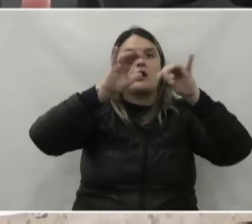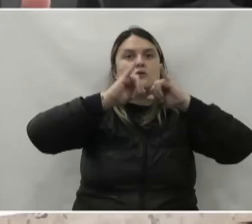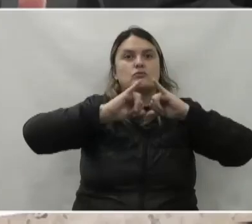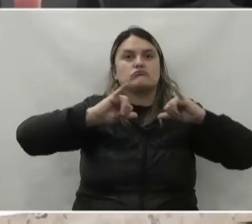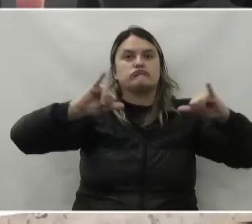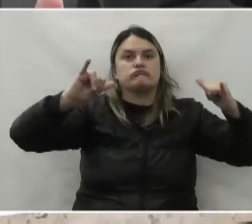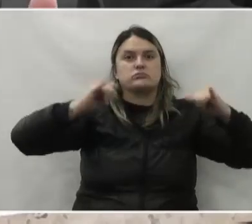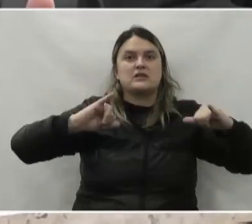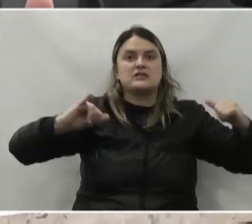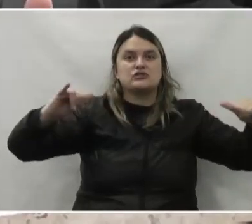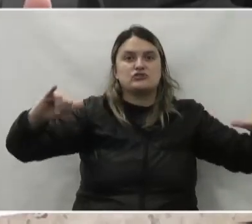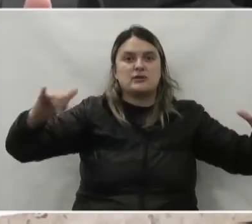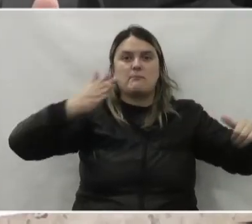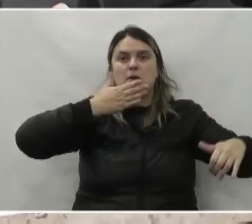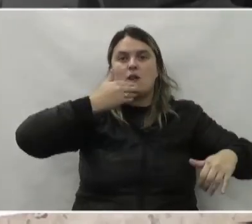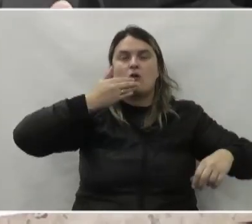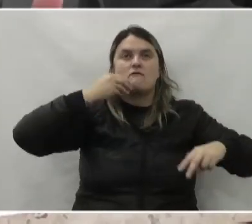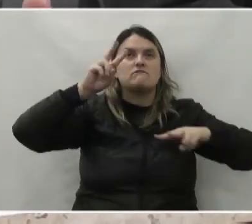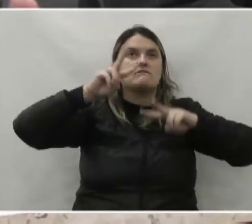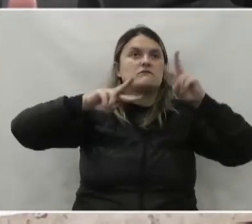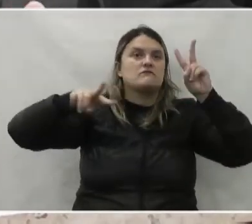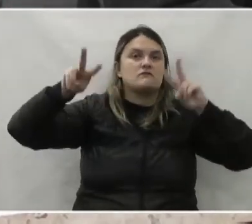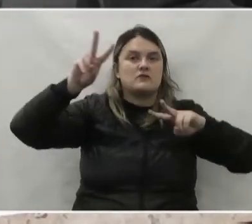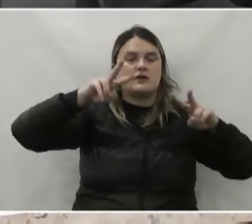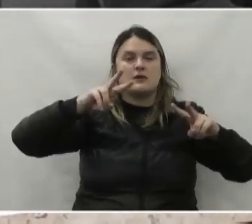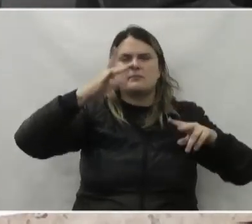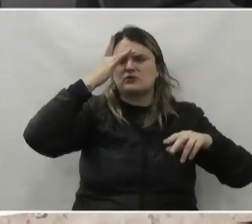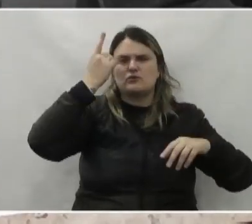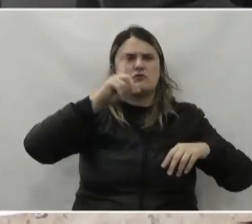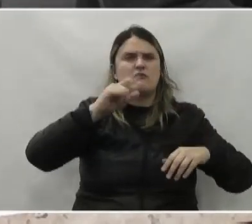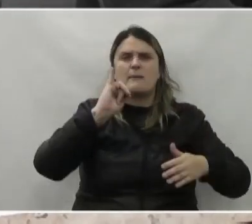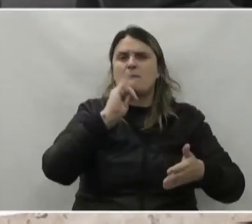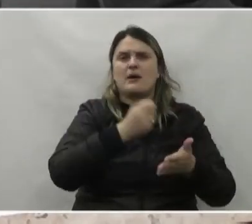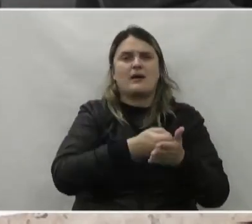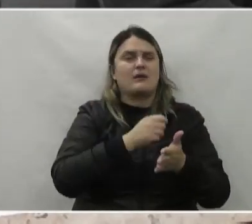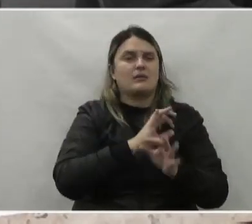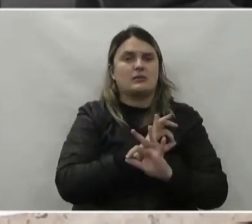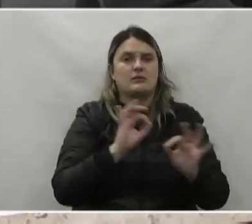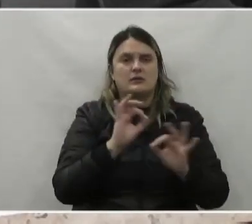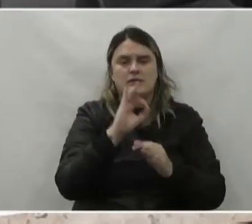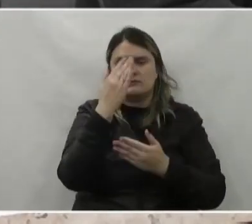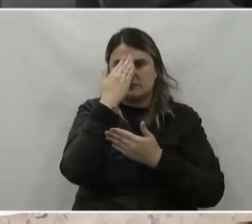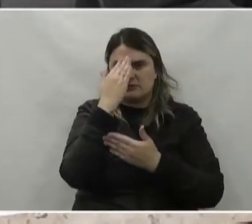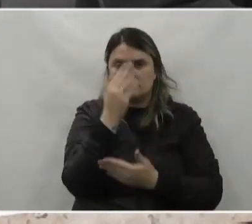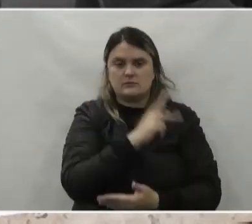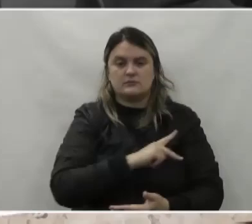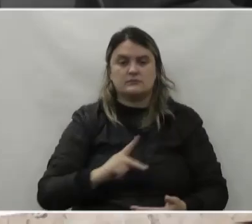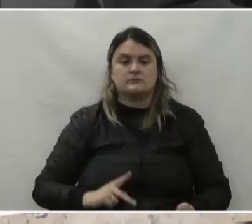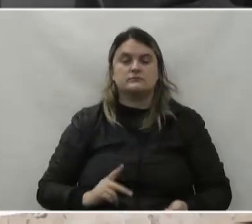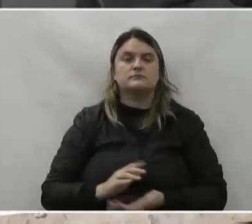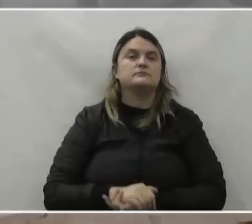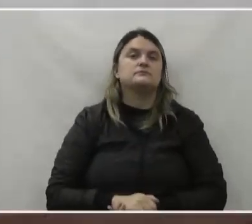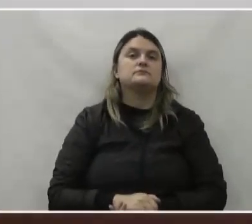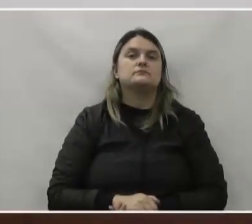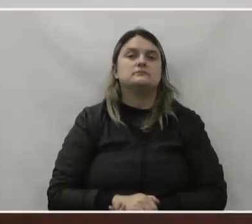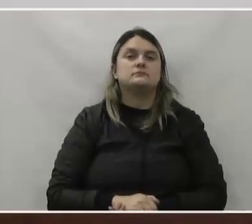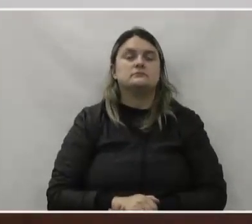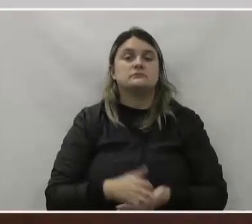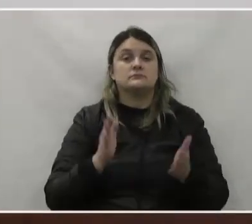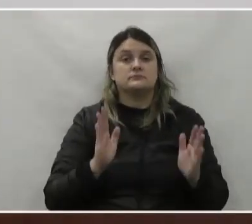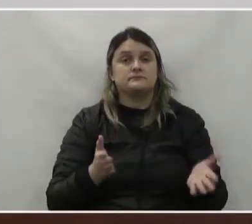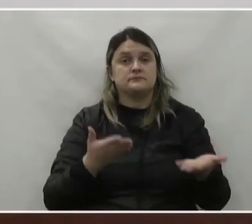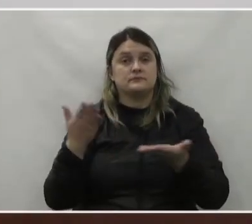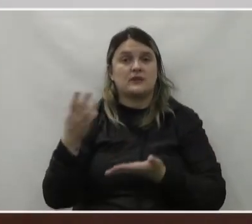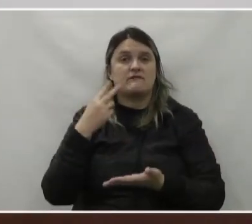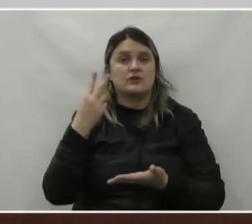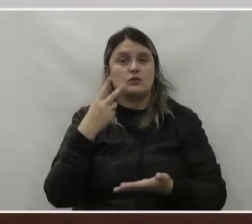melhor para o povo. E que não onera o povo também, né? Obrigado, senhor presidente. Com a palavra,